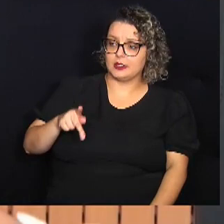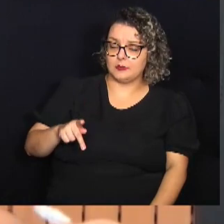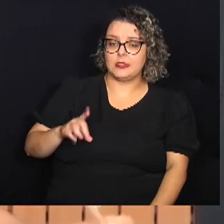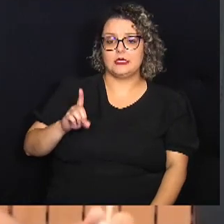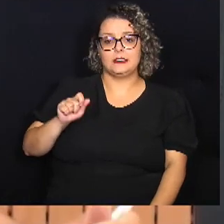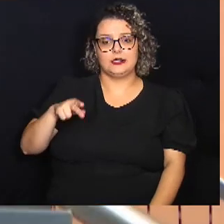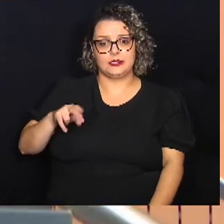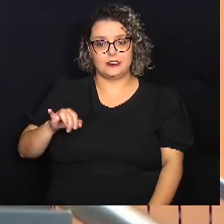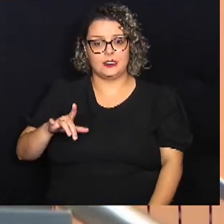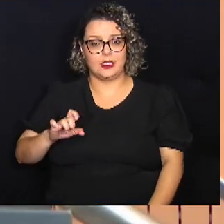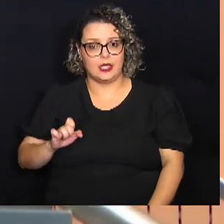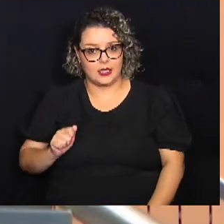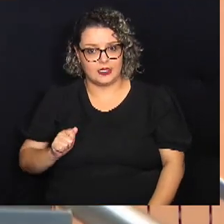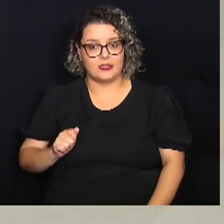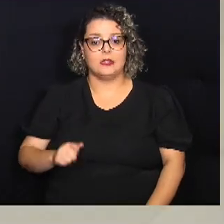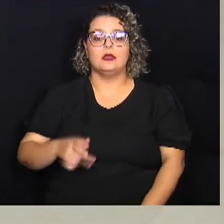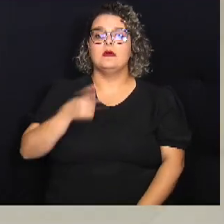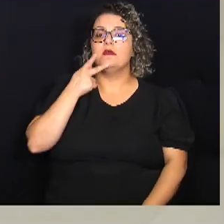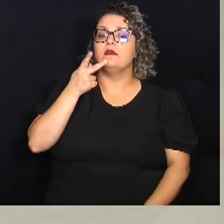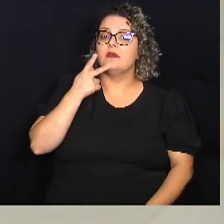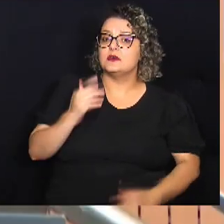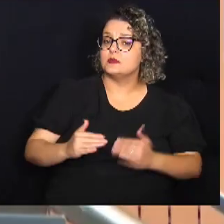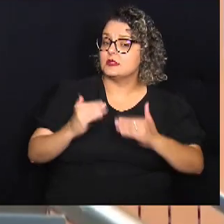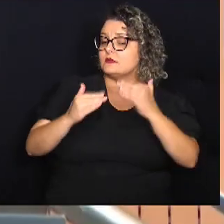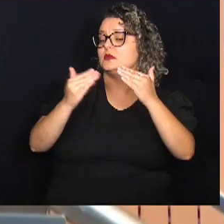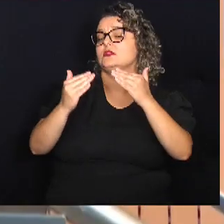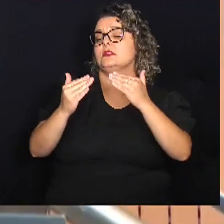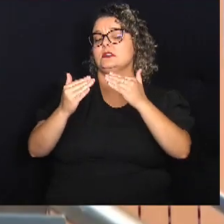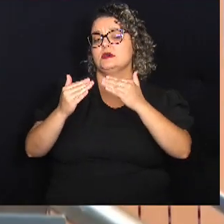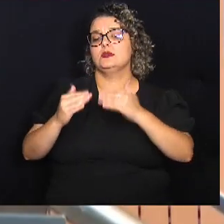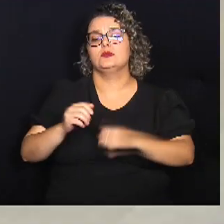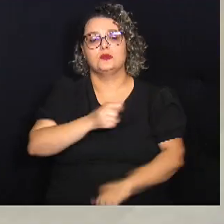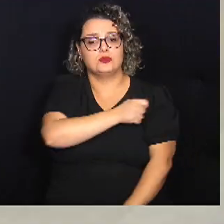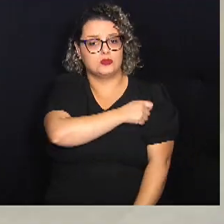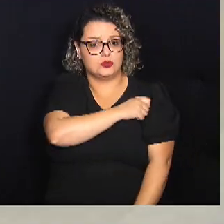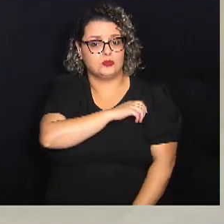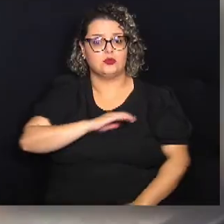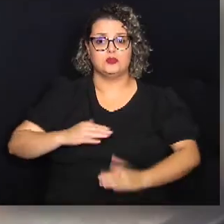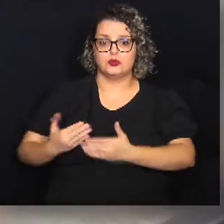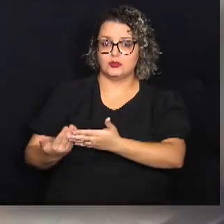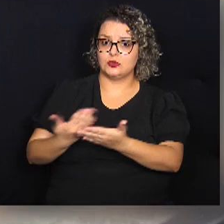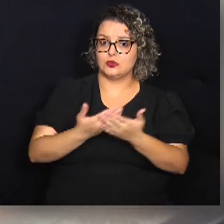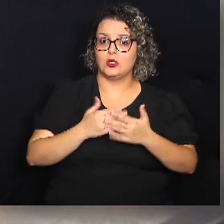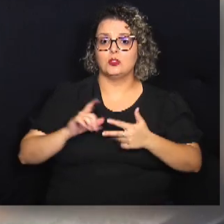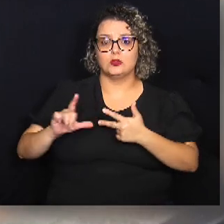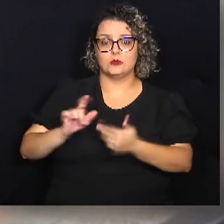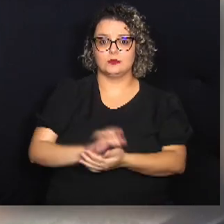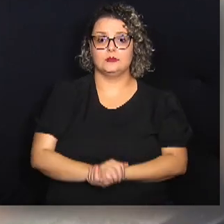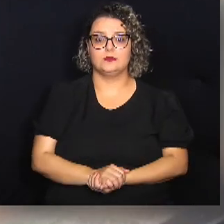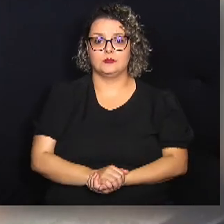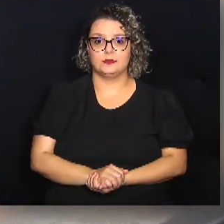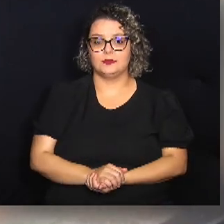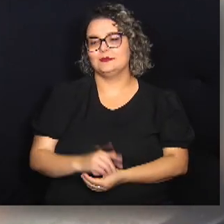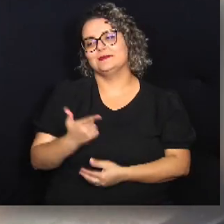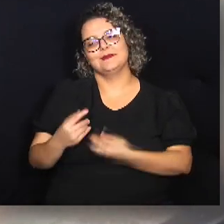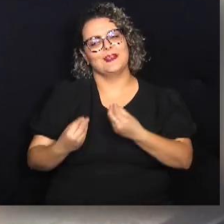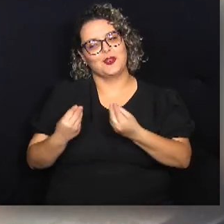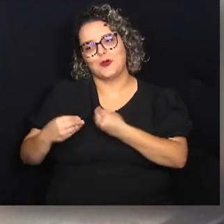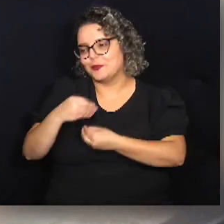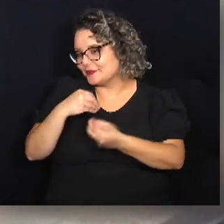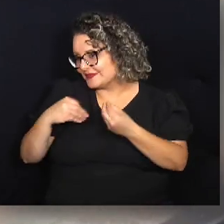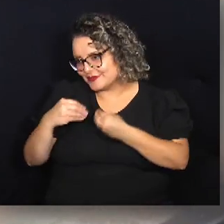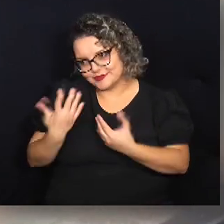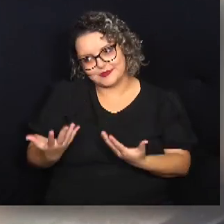Baloni, fala sobre a evolução dos alunos da escola do Legislativo Campineiro. Não tem como a gente não se envolver emocionalmente,